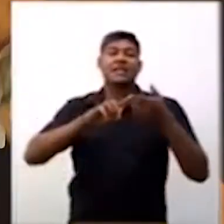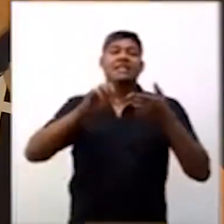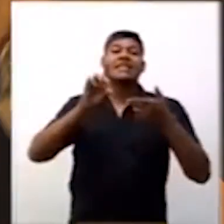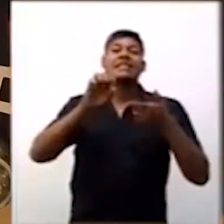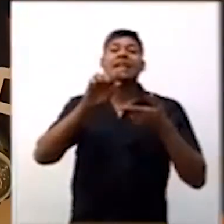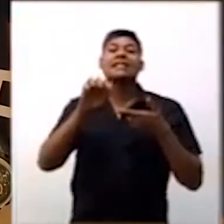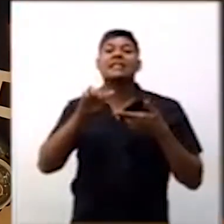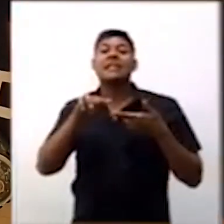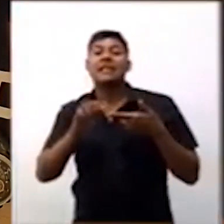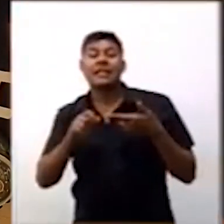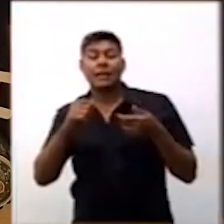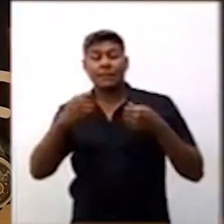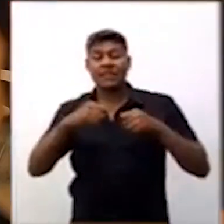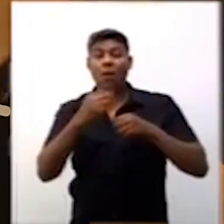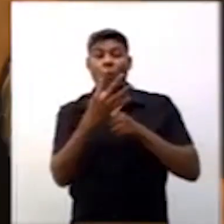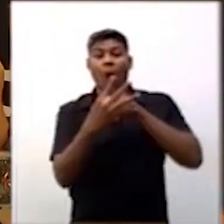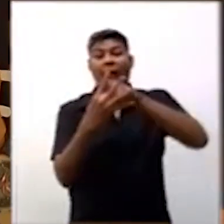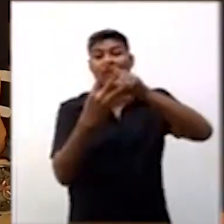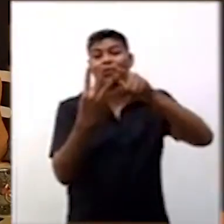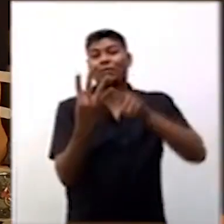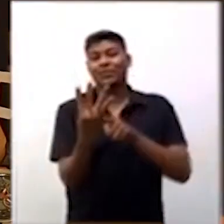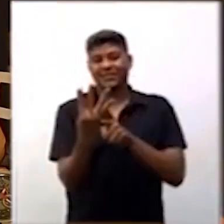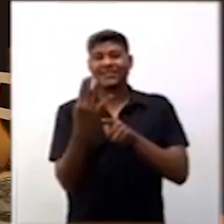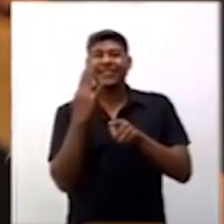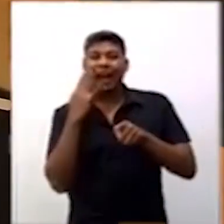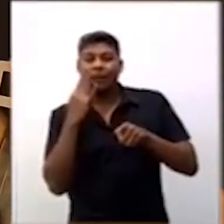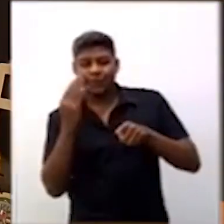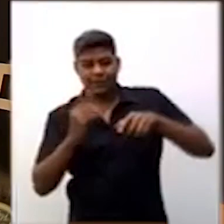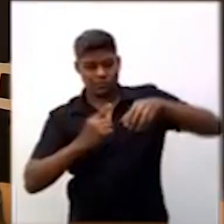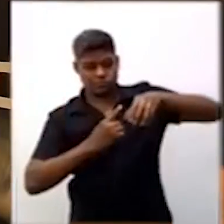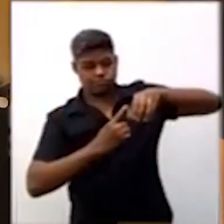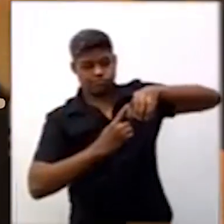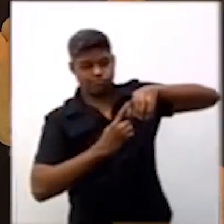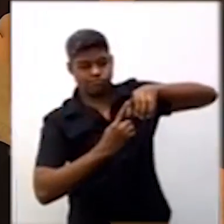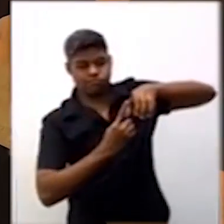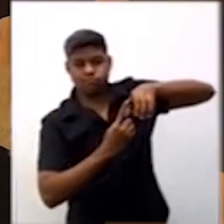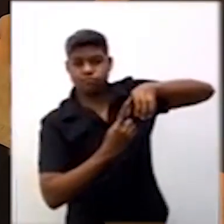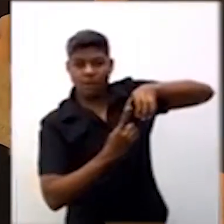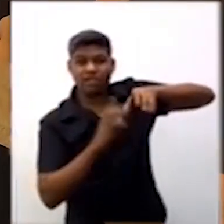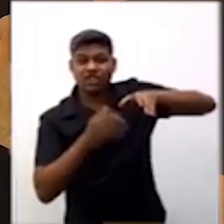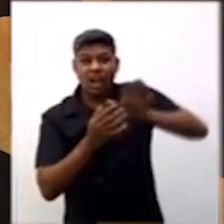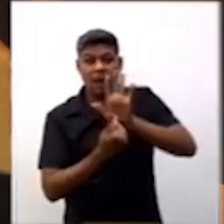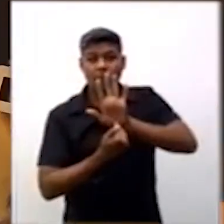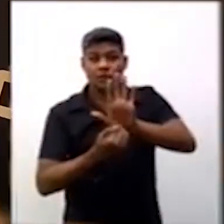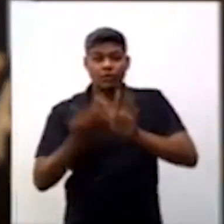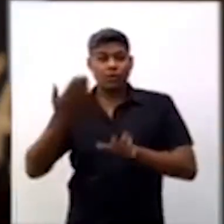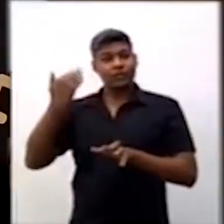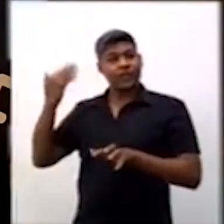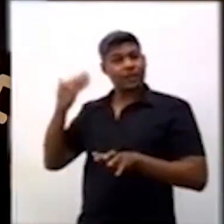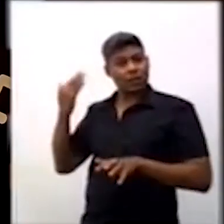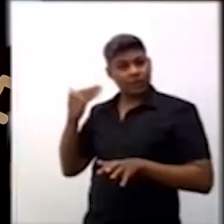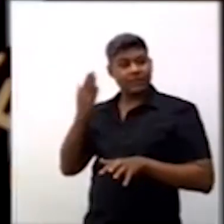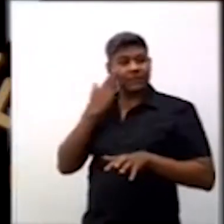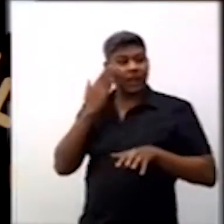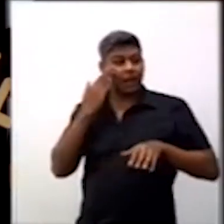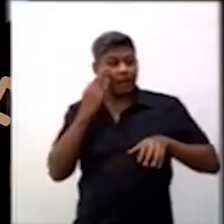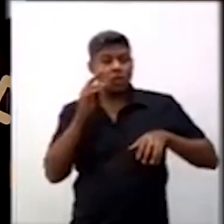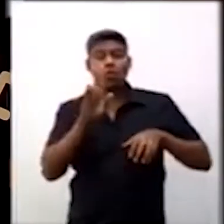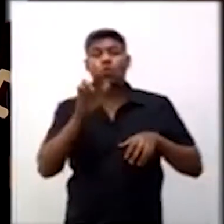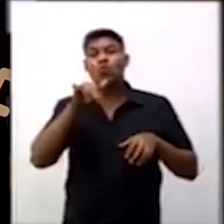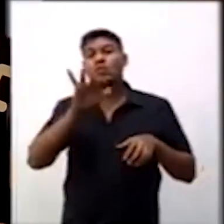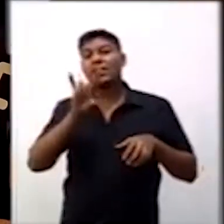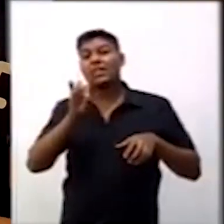eu preciso de 4 ponteiros. São 4 engrenagens conectadas como aquelas que eu mostrei anteriormente. Então, o ponteiro da